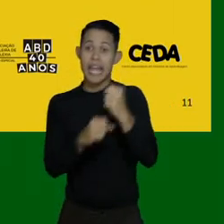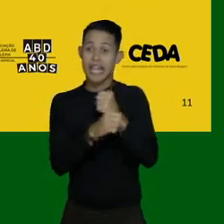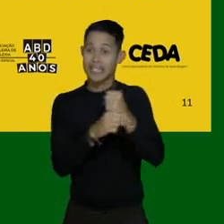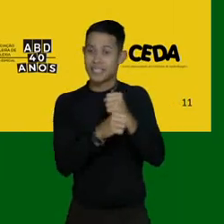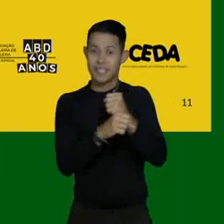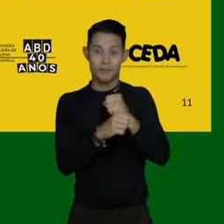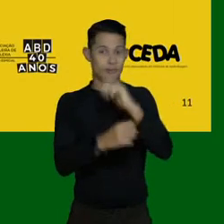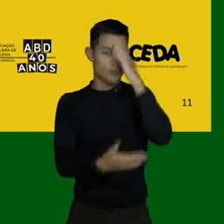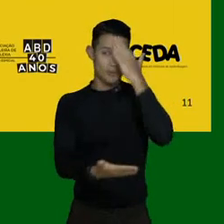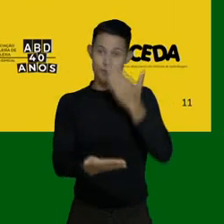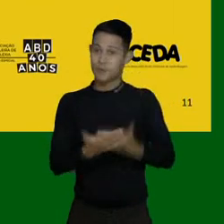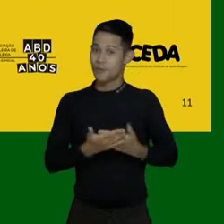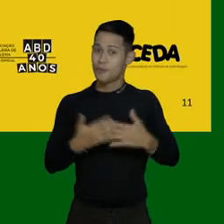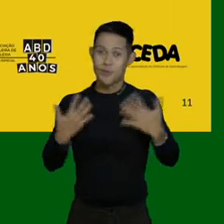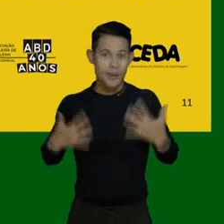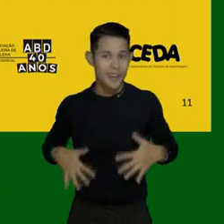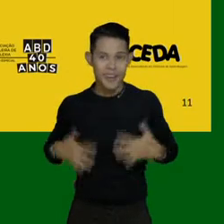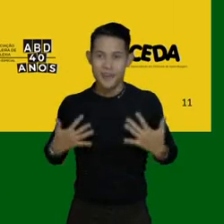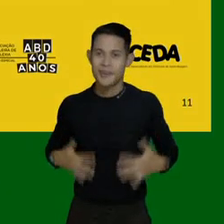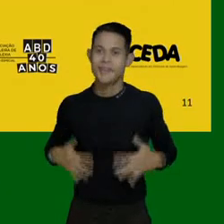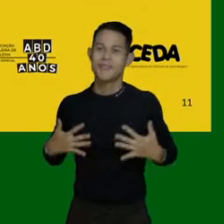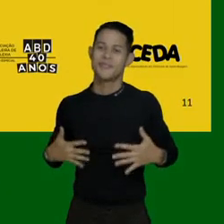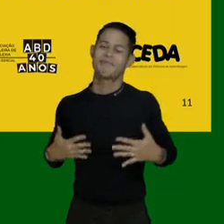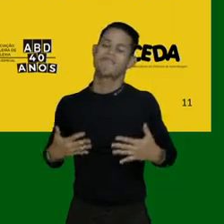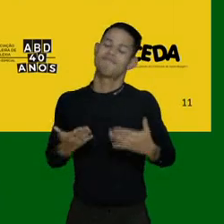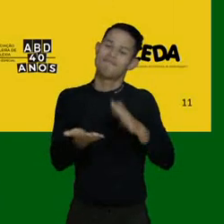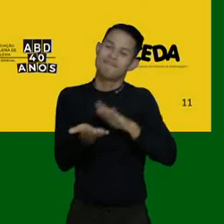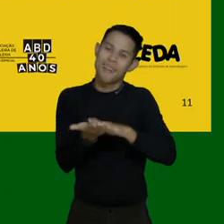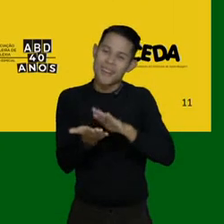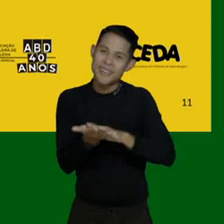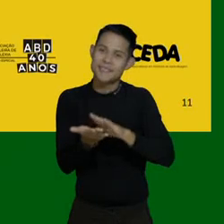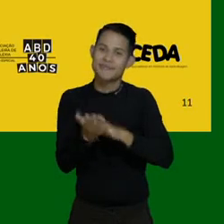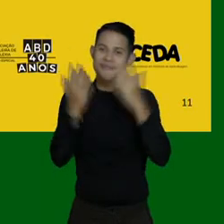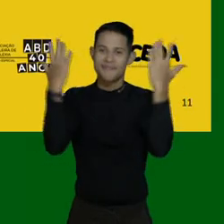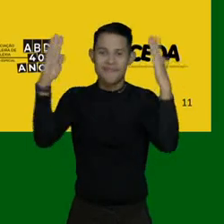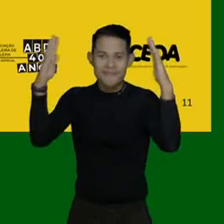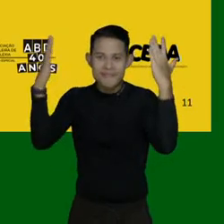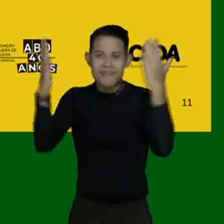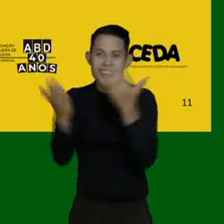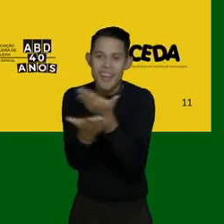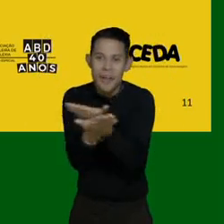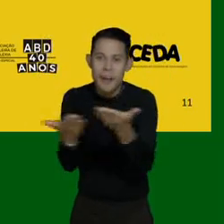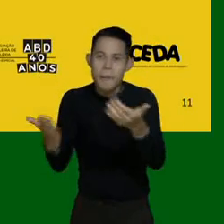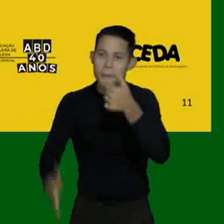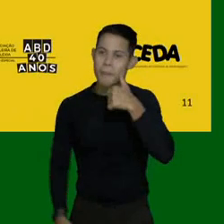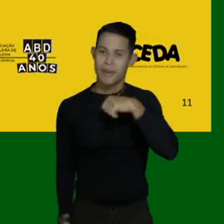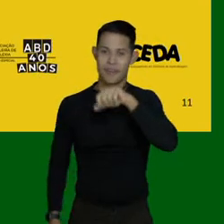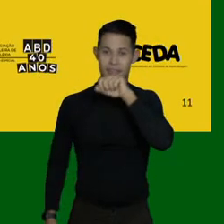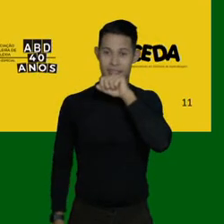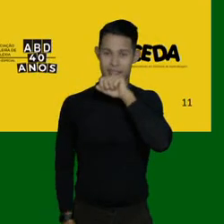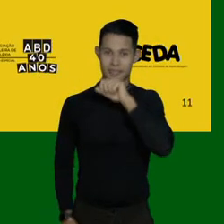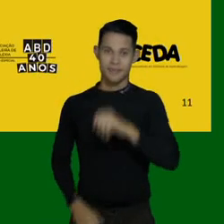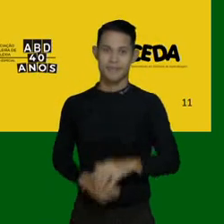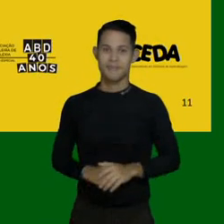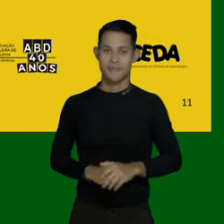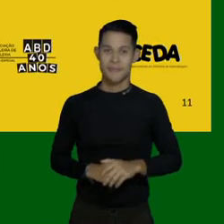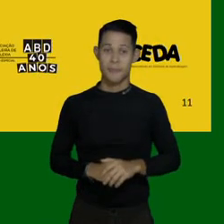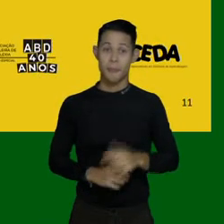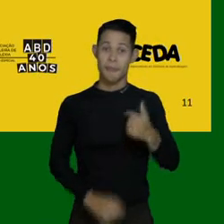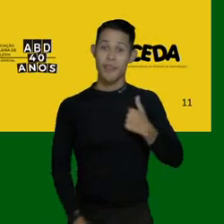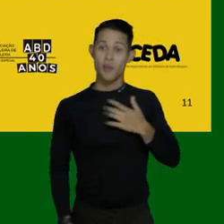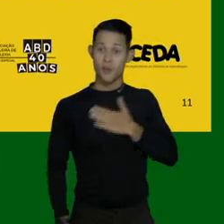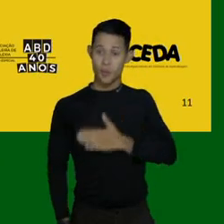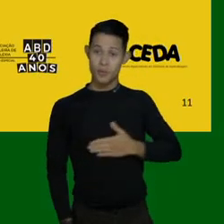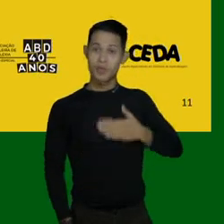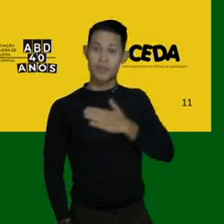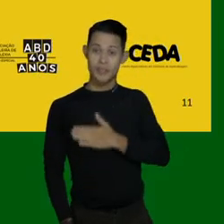acreditar de fato essas mães estão de parabéns e notem que a a Ângela falou mães Eu gostaria que nós tivemos